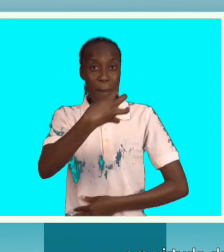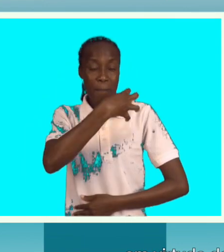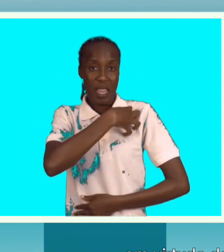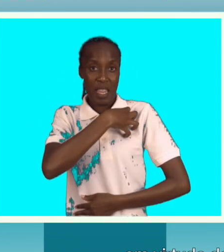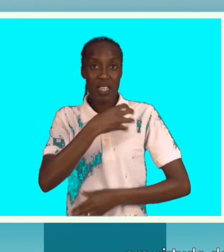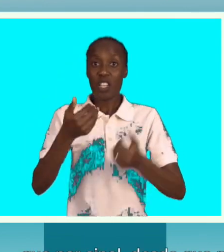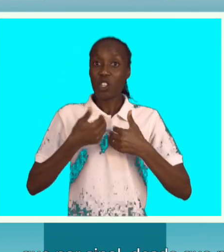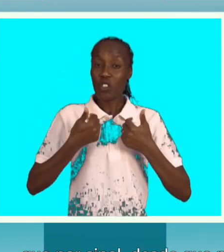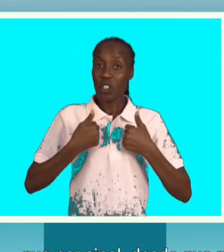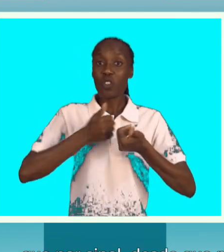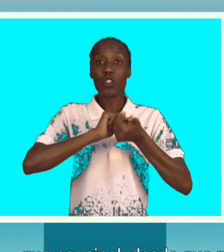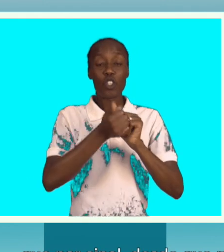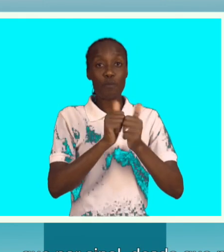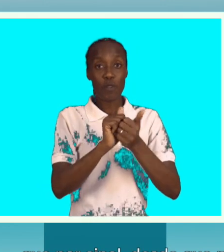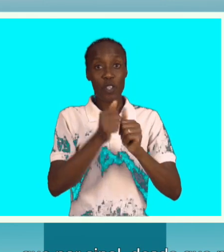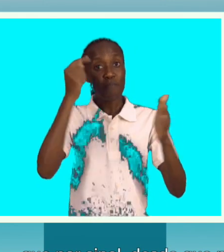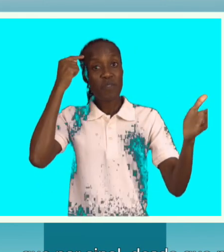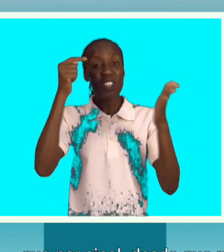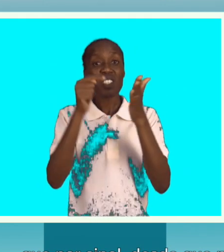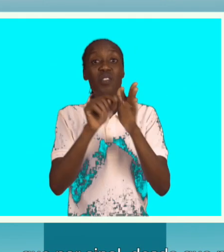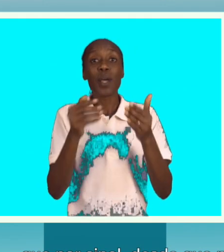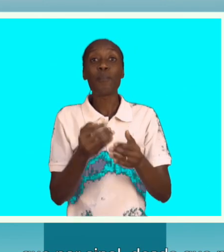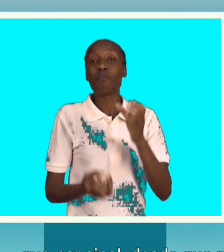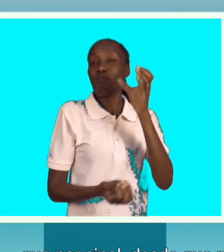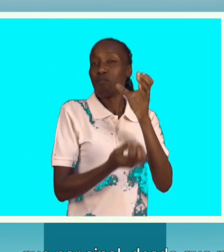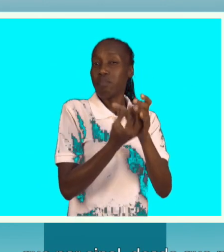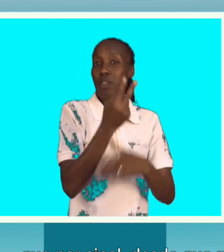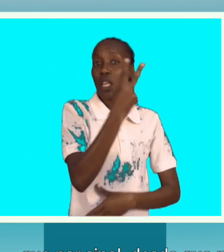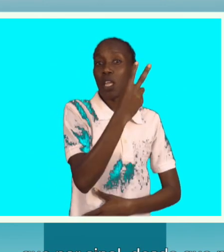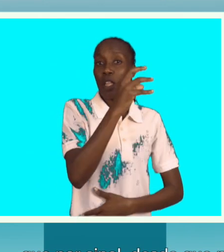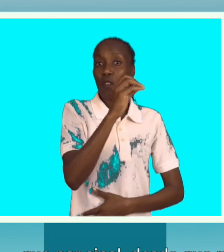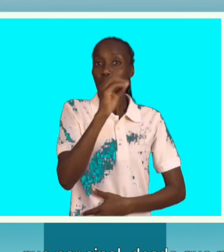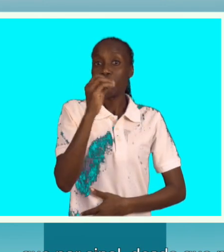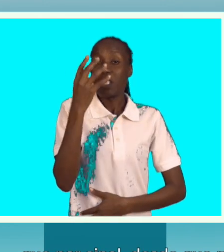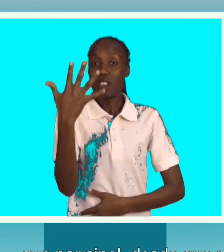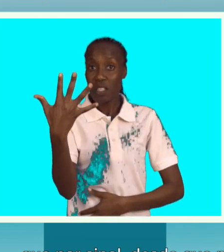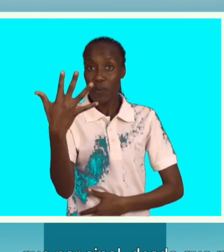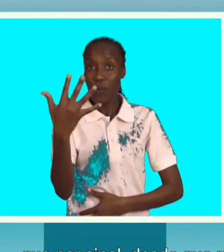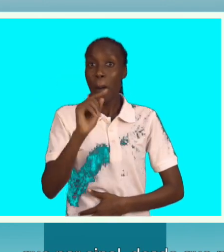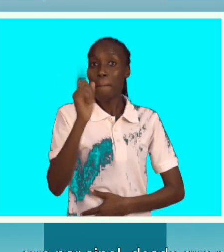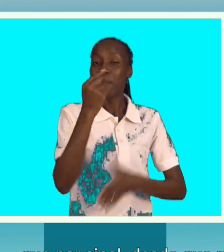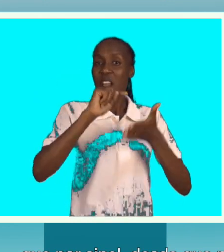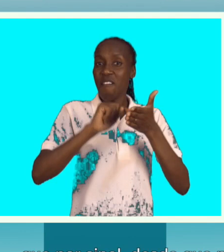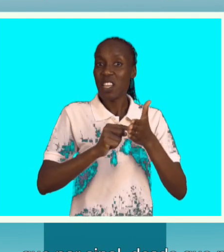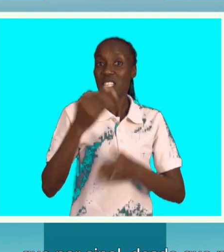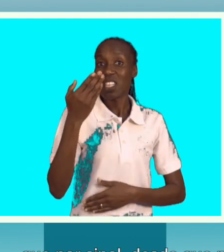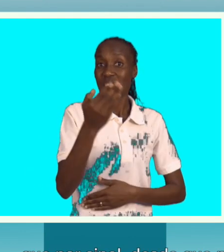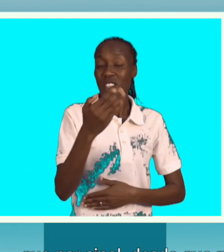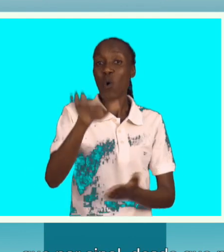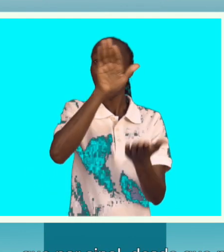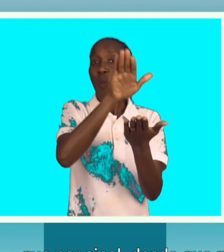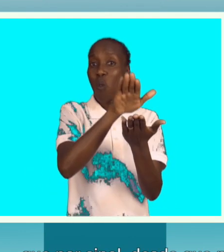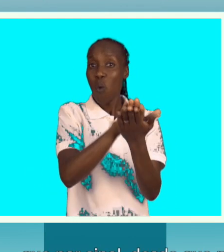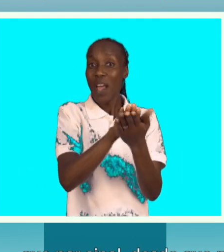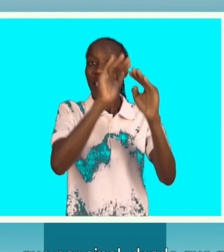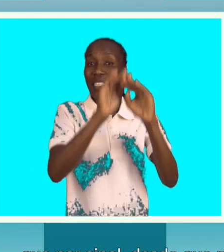e Desportos. Por sinal, desde que nascemos em 2005, foi pela primeira vez que uma estrutura